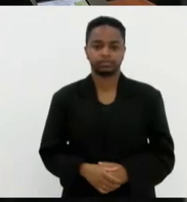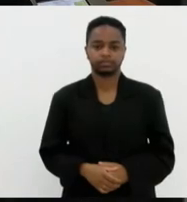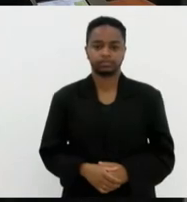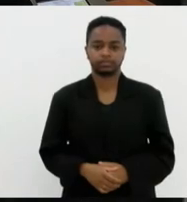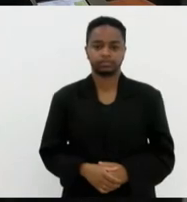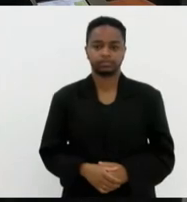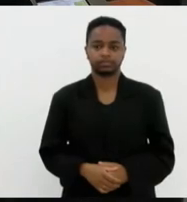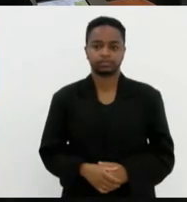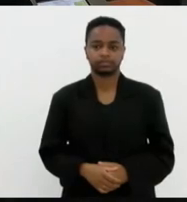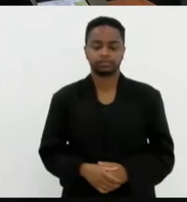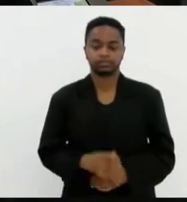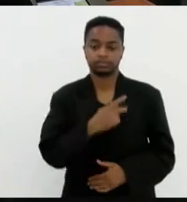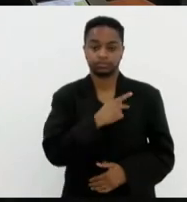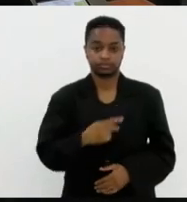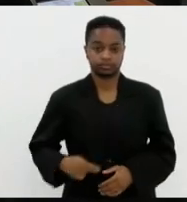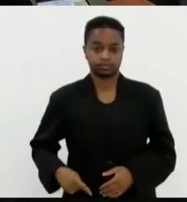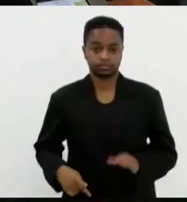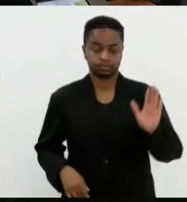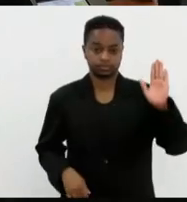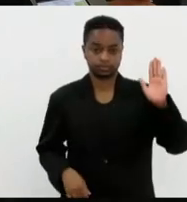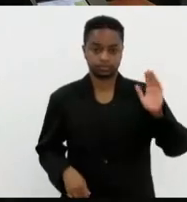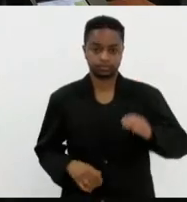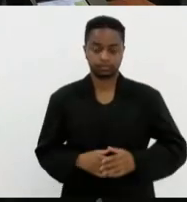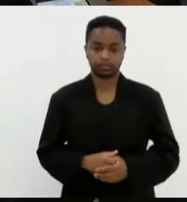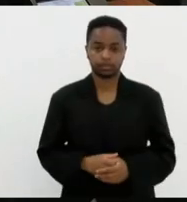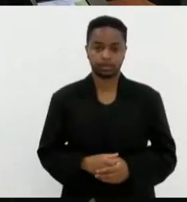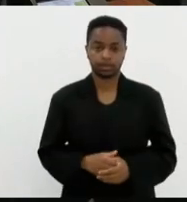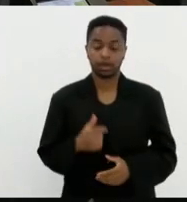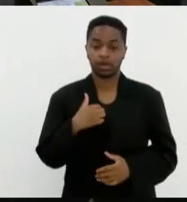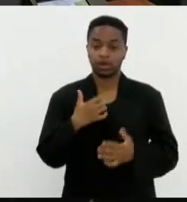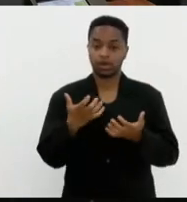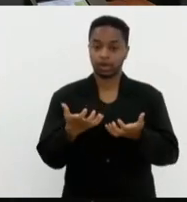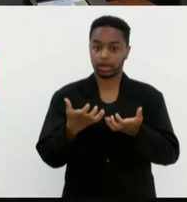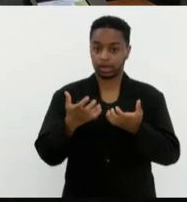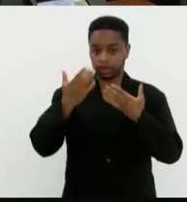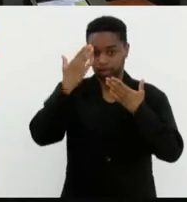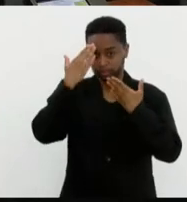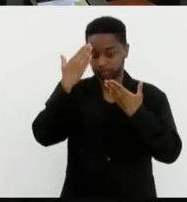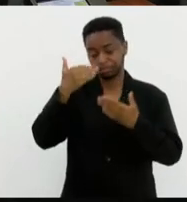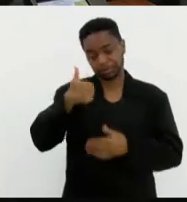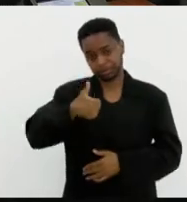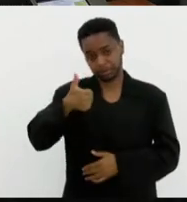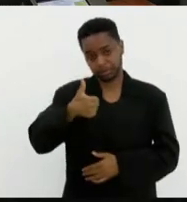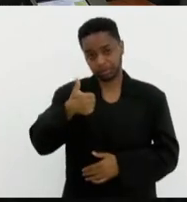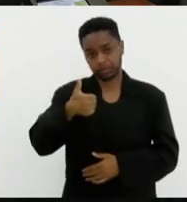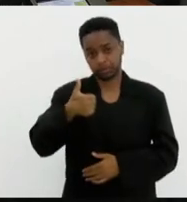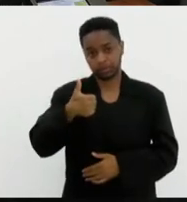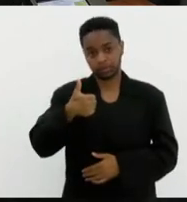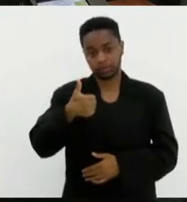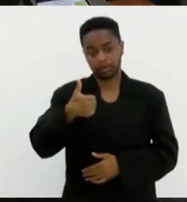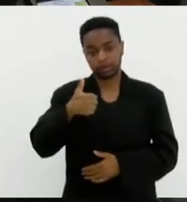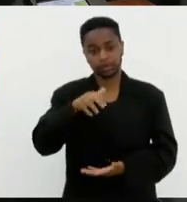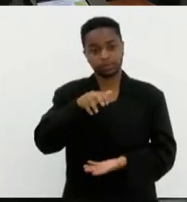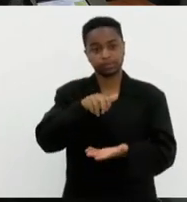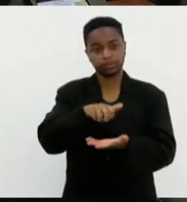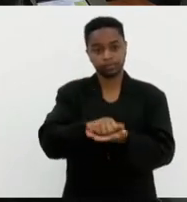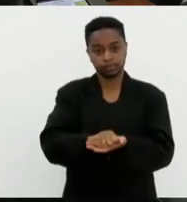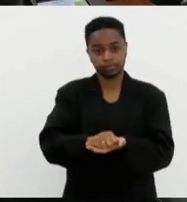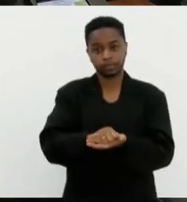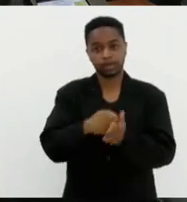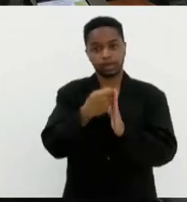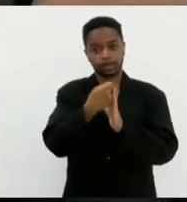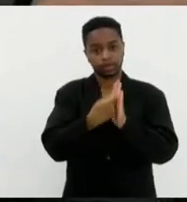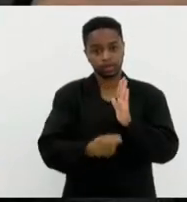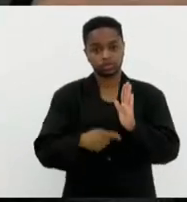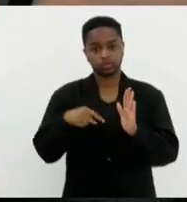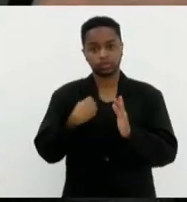Senhor presidente. Deputado Amorim, por favor. Quero agradecer. Em primeiro lugar, constatar que há no texto, a gente tem batido